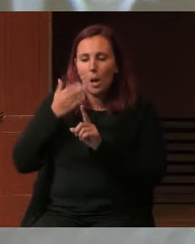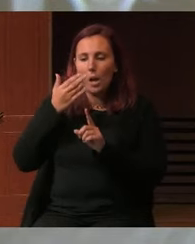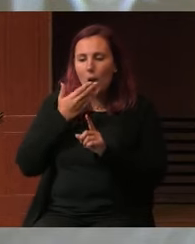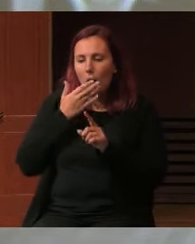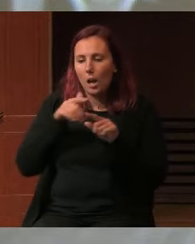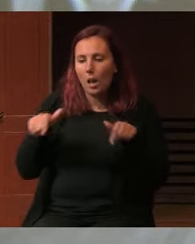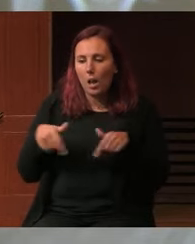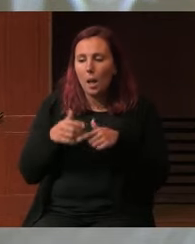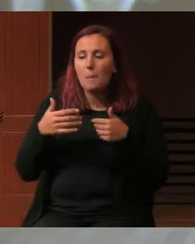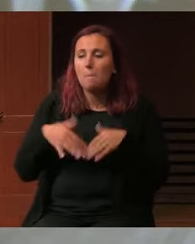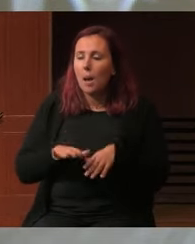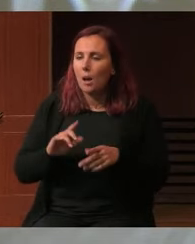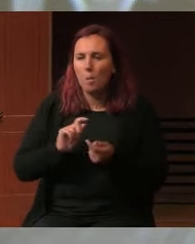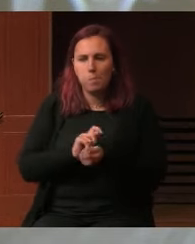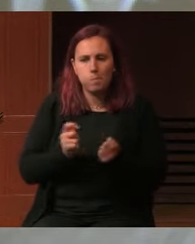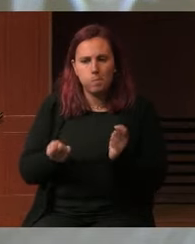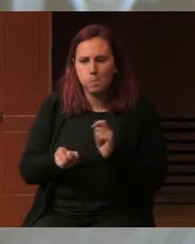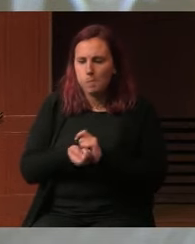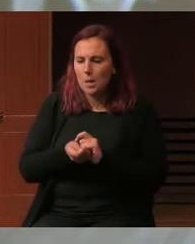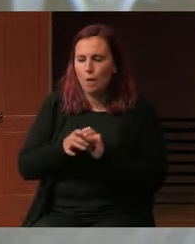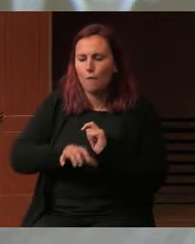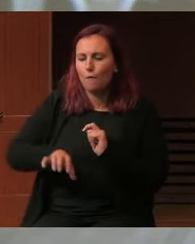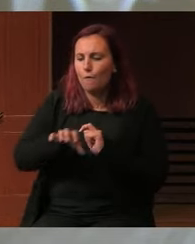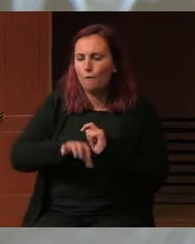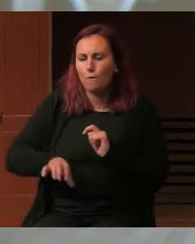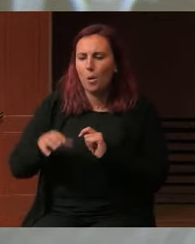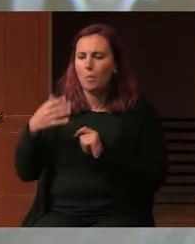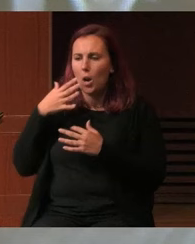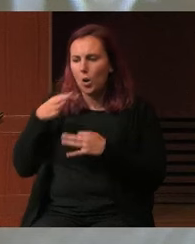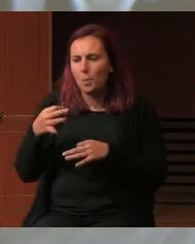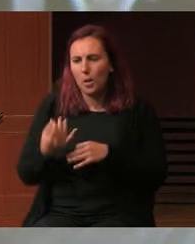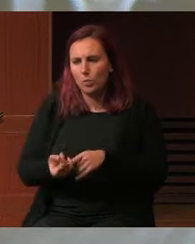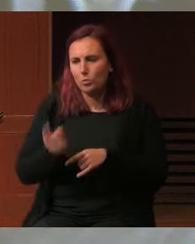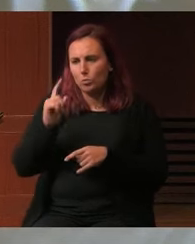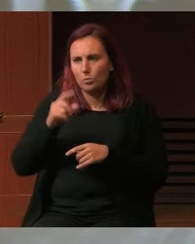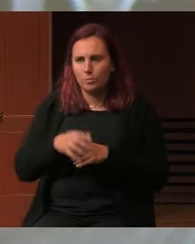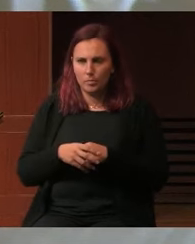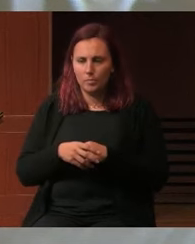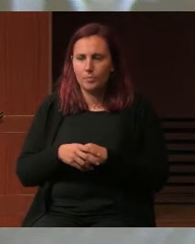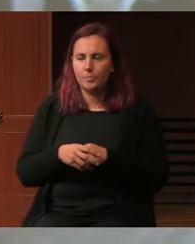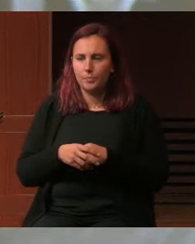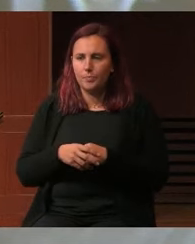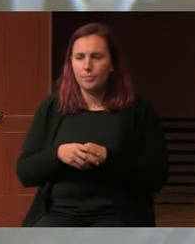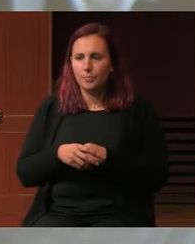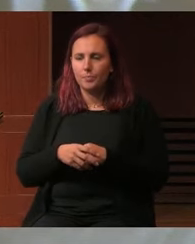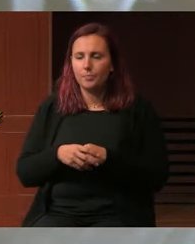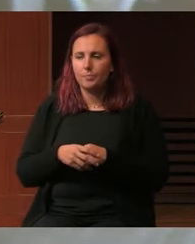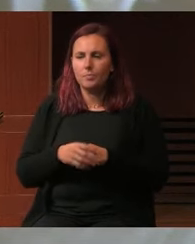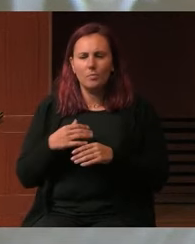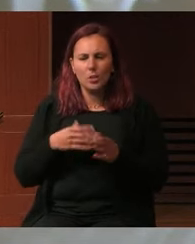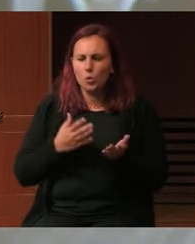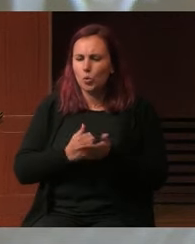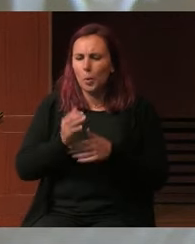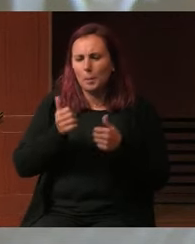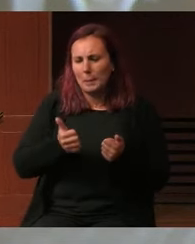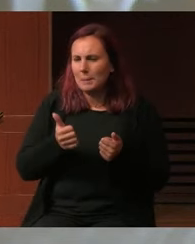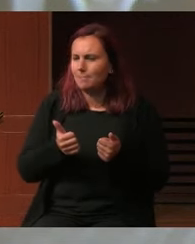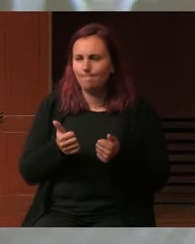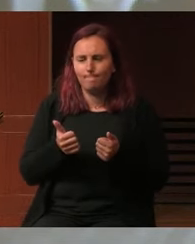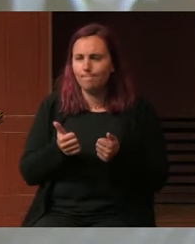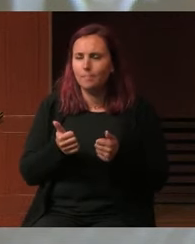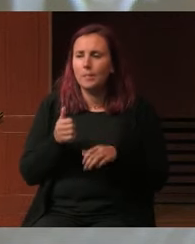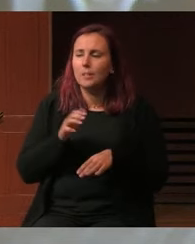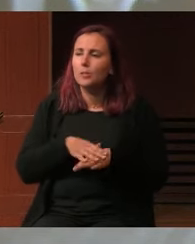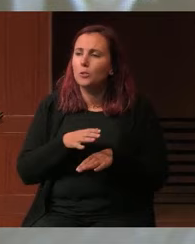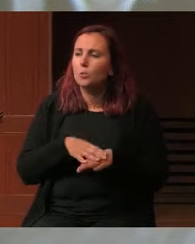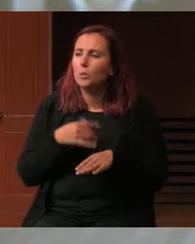sem mudar a configuração tradicional da sala de aula. E não fomos muito bem sucedidos nesse propósito,